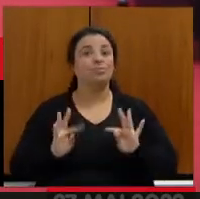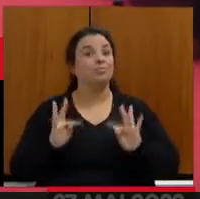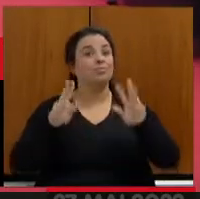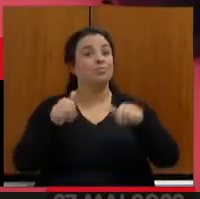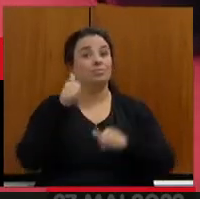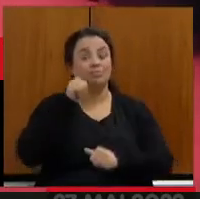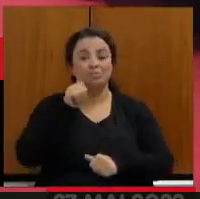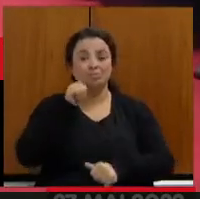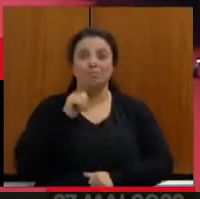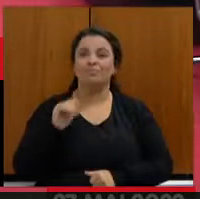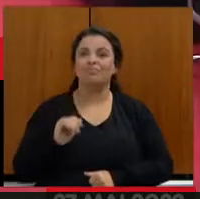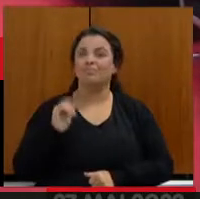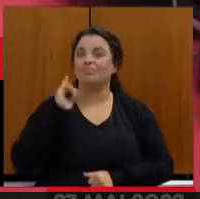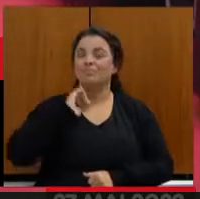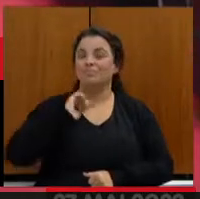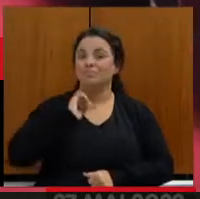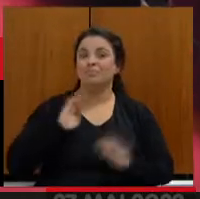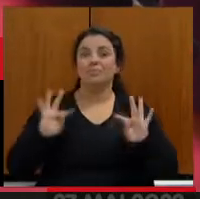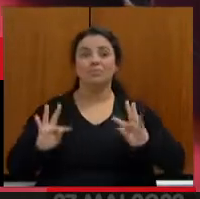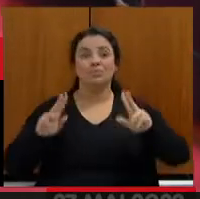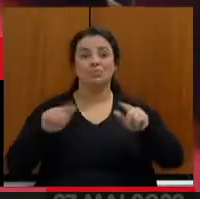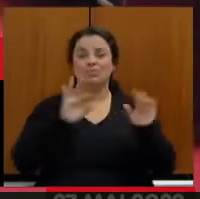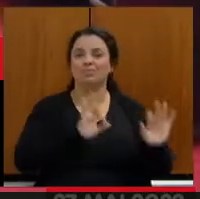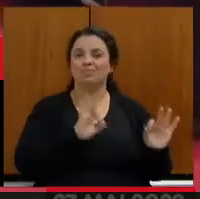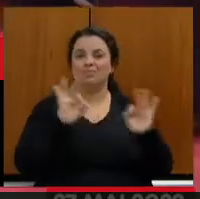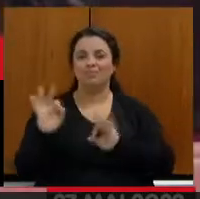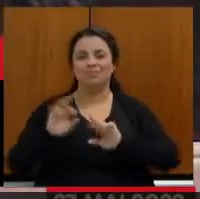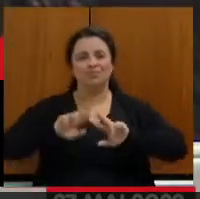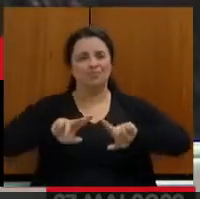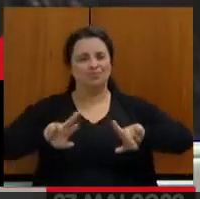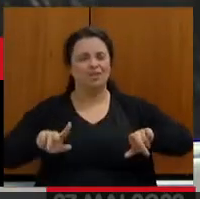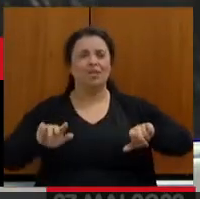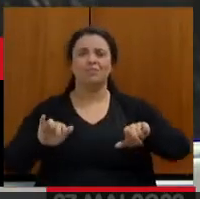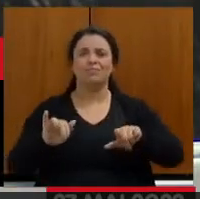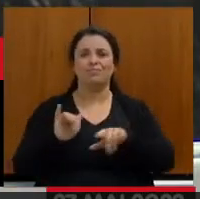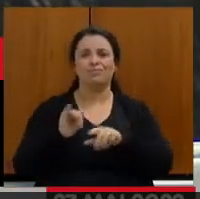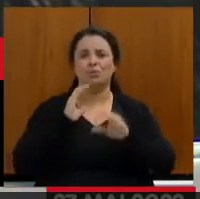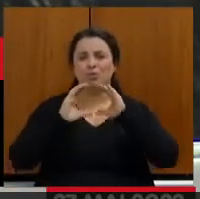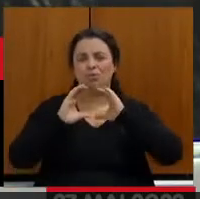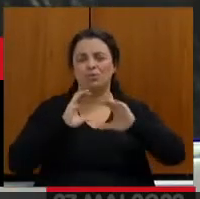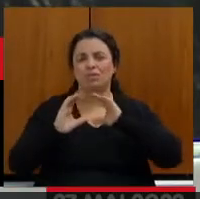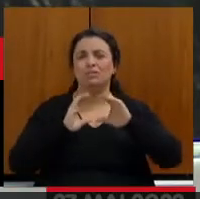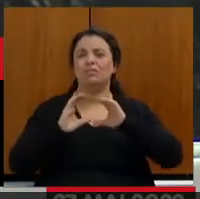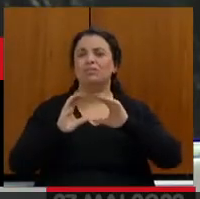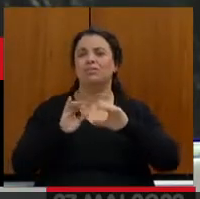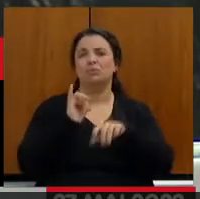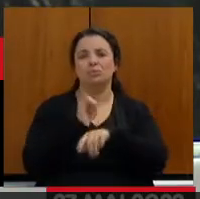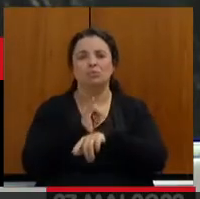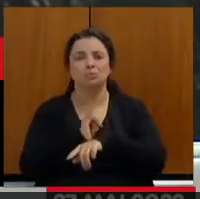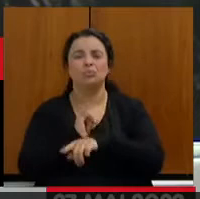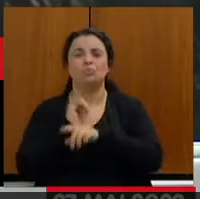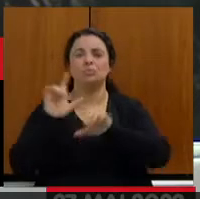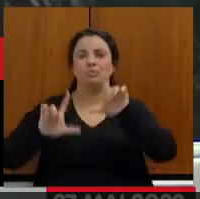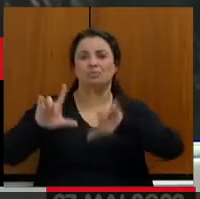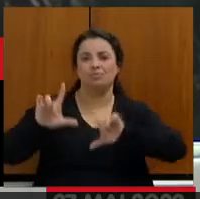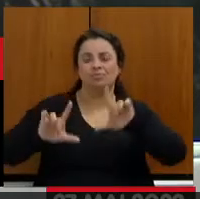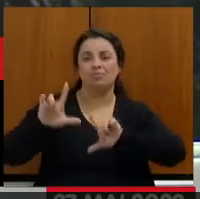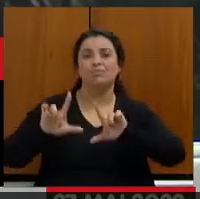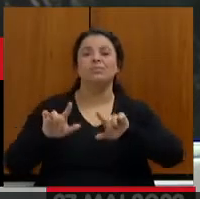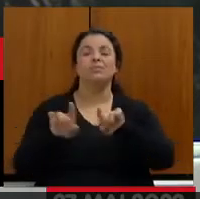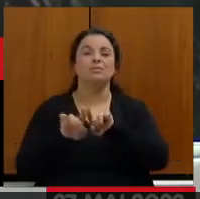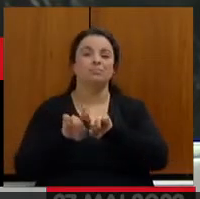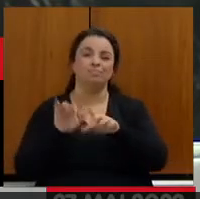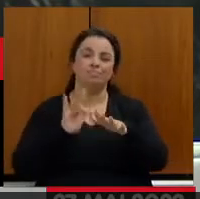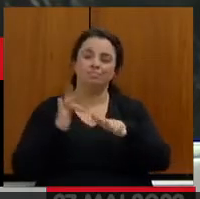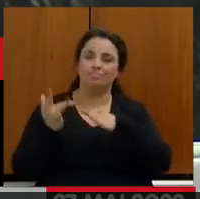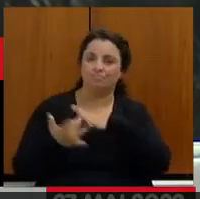Minas todos e todas que nos acompanham pelos diversos canais de comunicação da Assembleia Legislativa de Minas e também das redes sociais